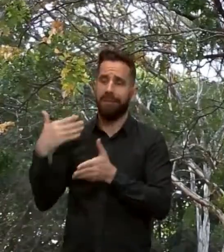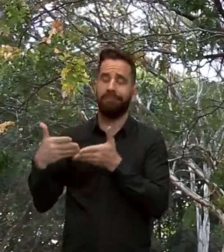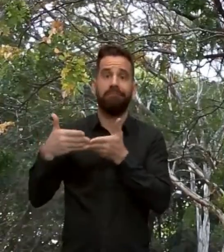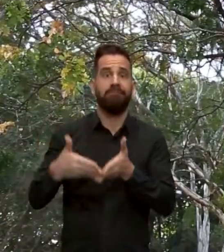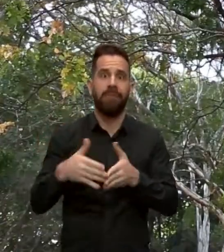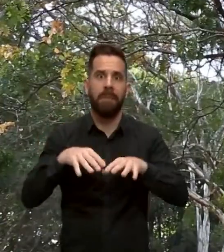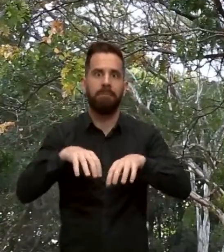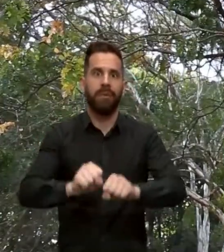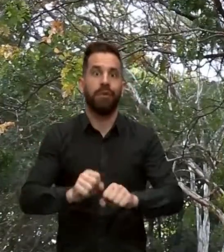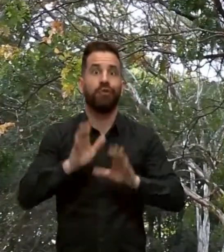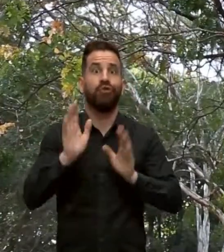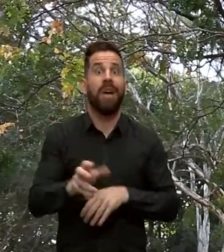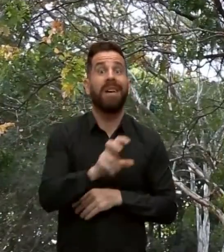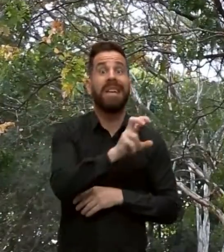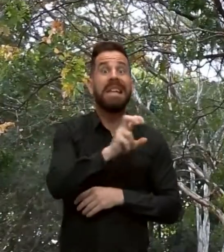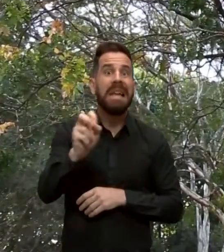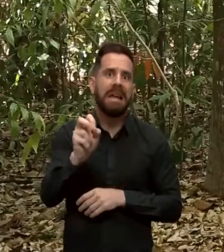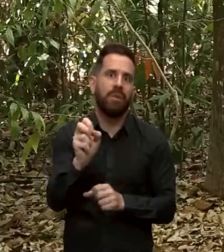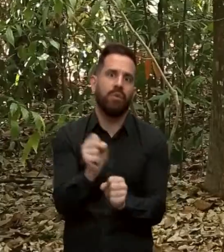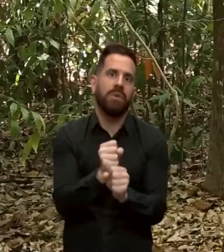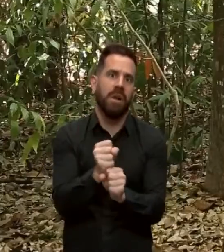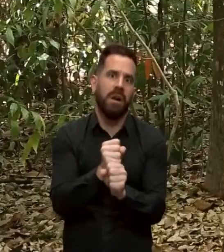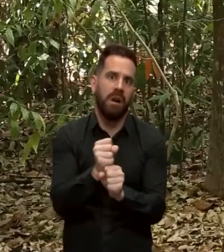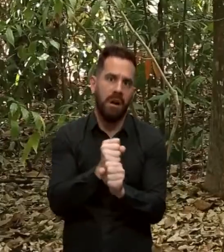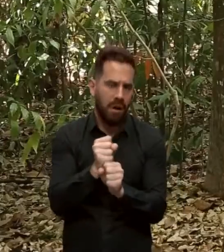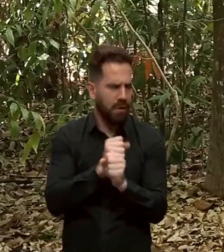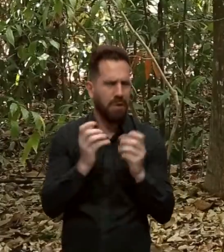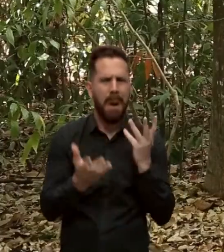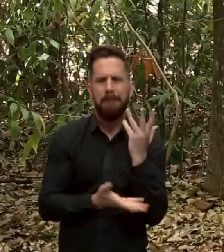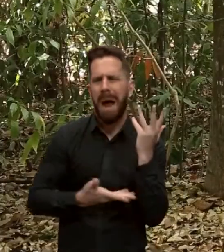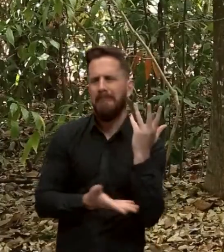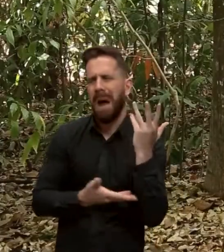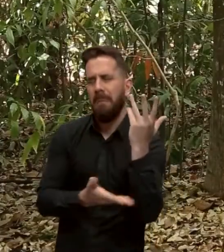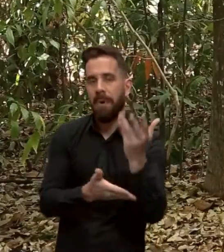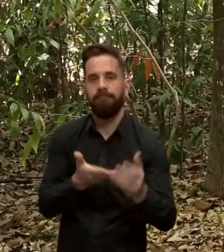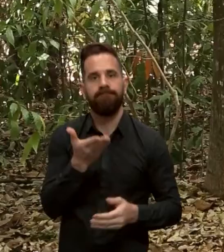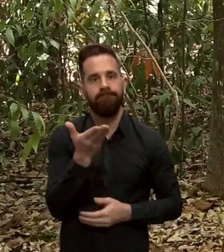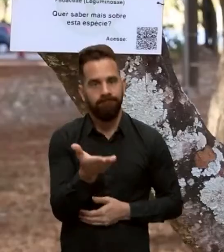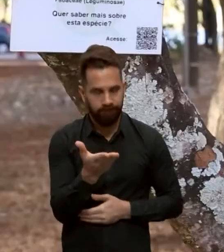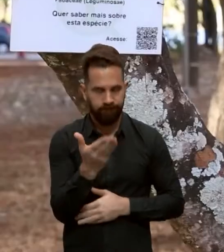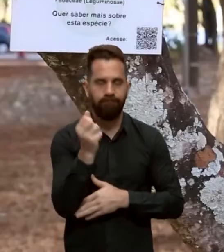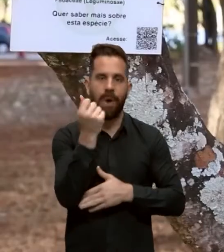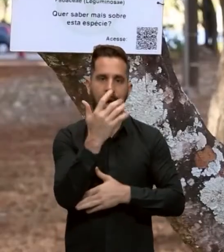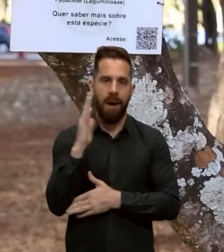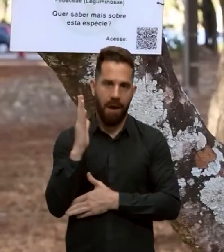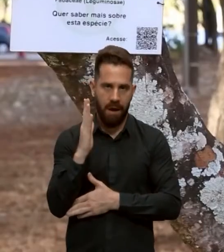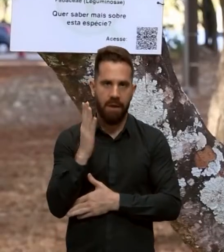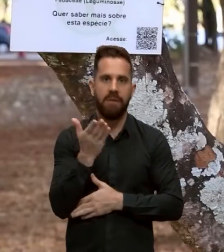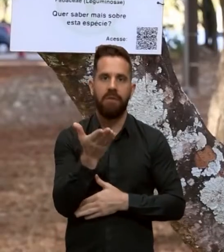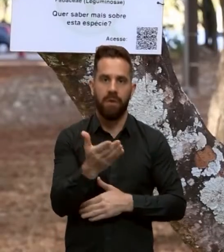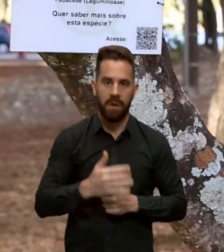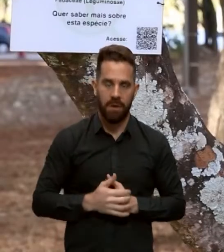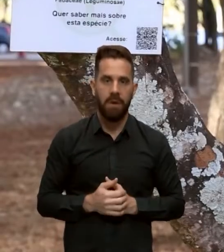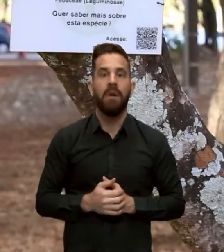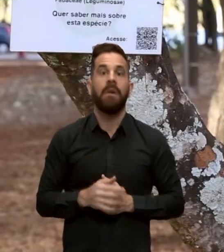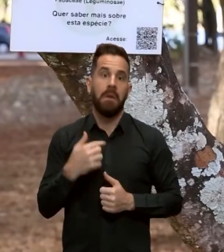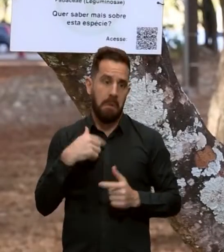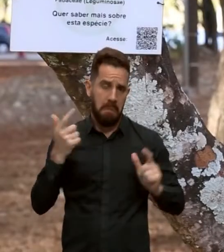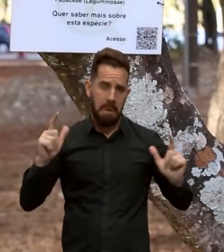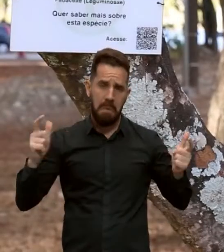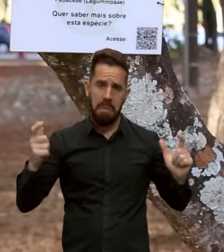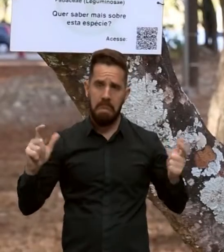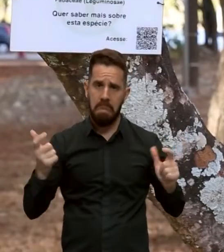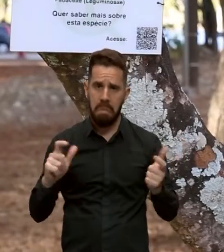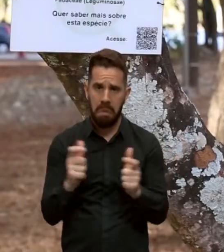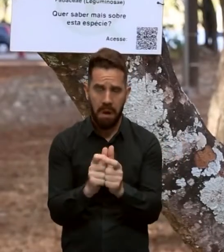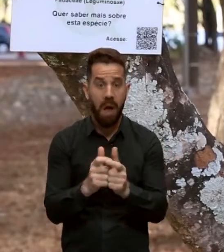de 500 anos de exploração da madeira dessa espécie, o que levou à redução do seu tamanho populacional, e